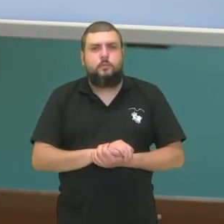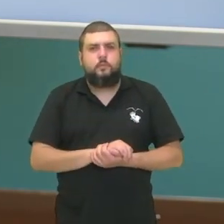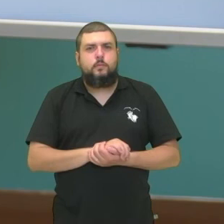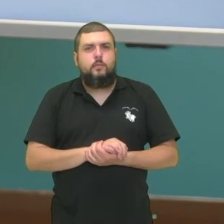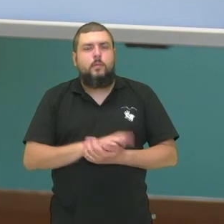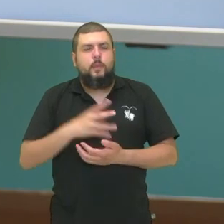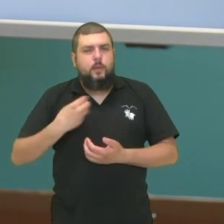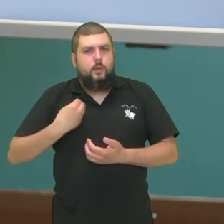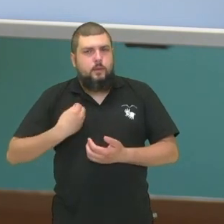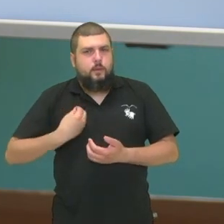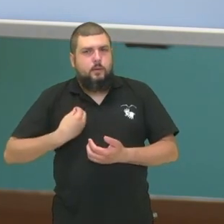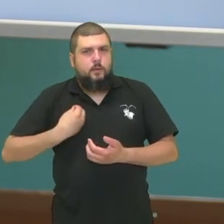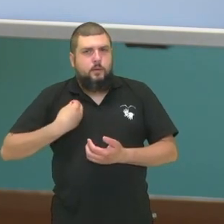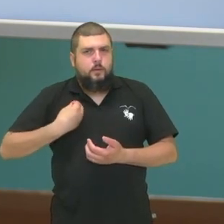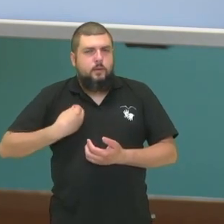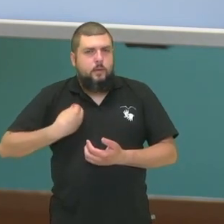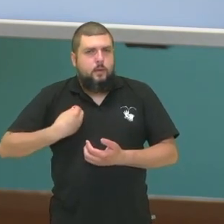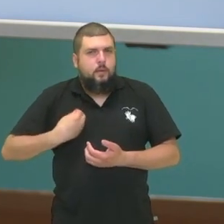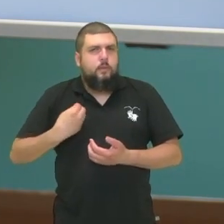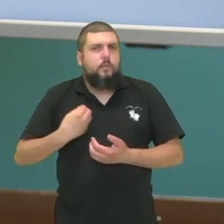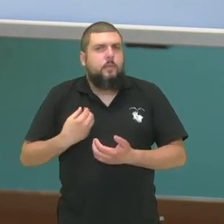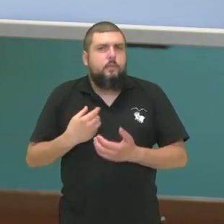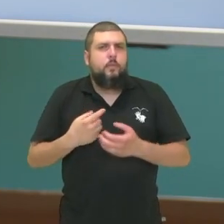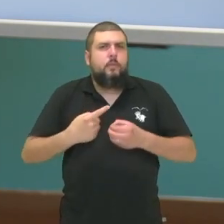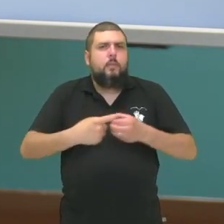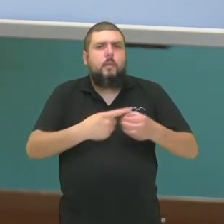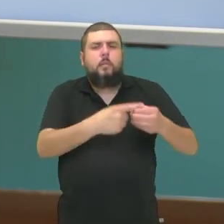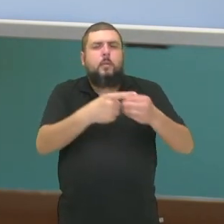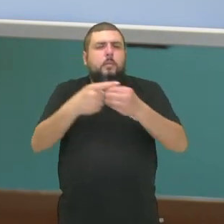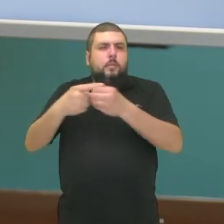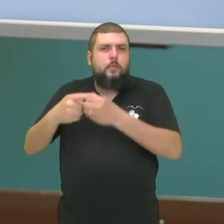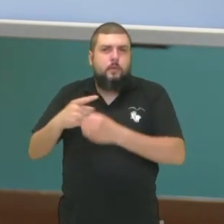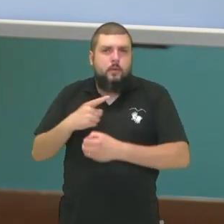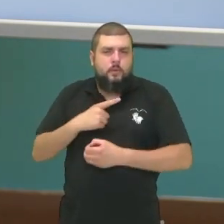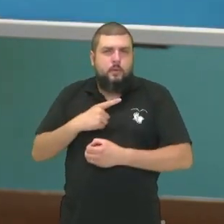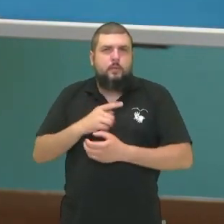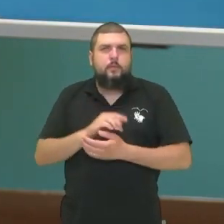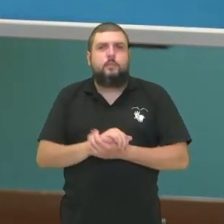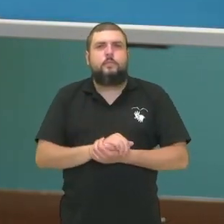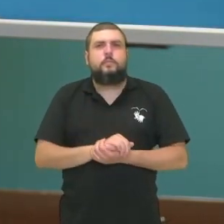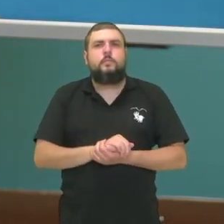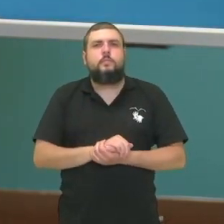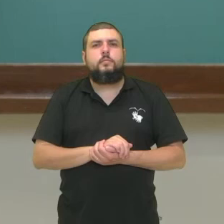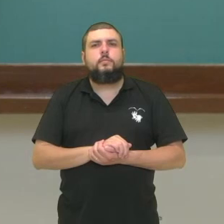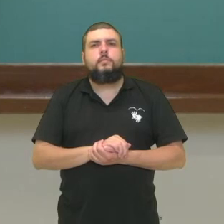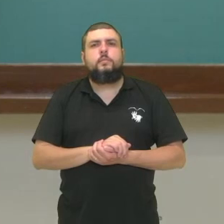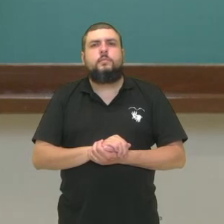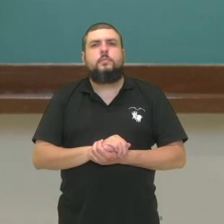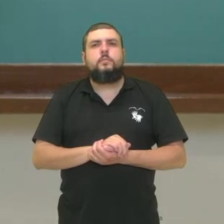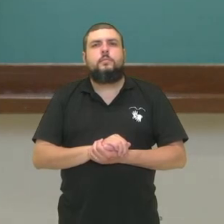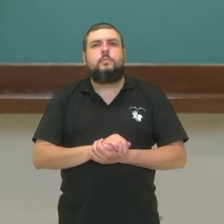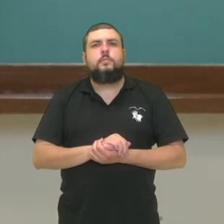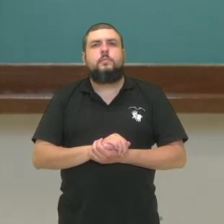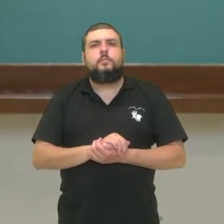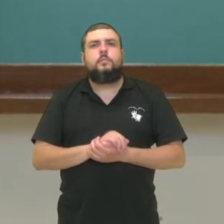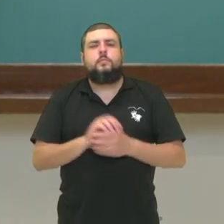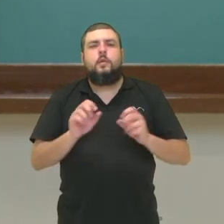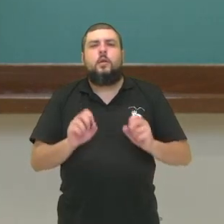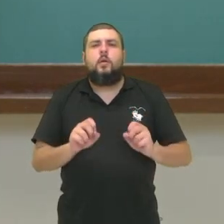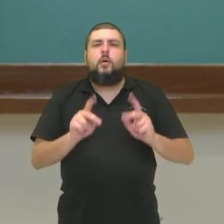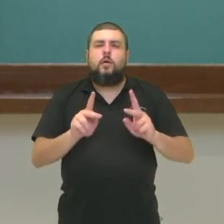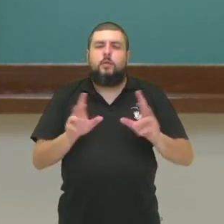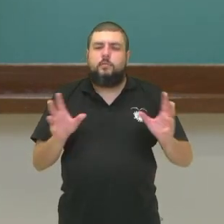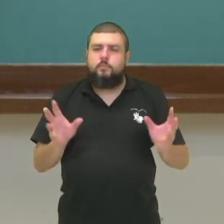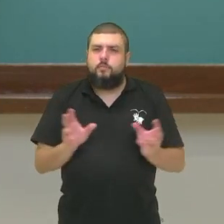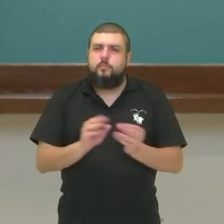presente em praticamente todas as grandes cidades, ok? Muito bem, pessoal, ficamos por aqui.